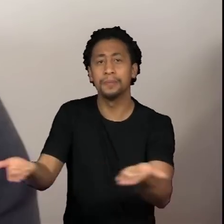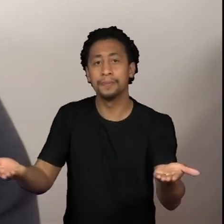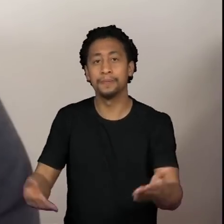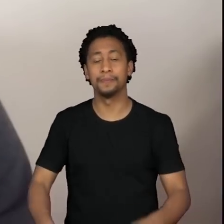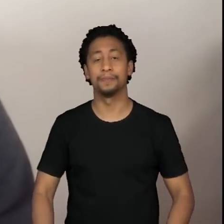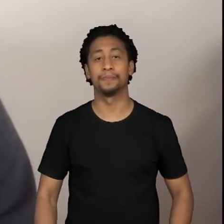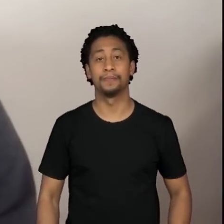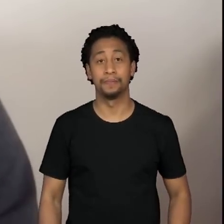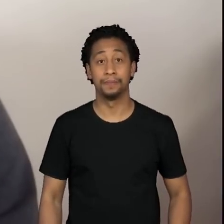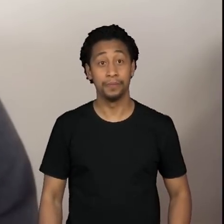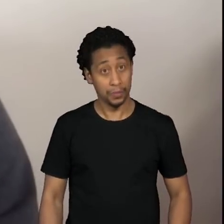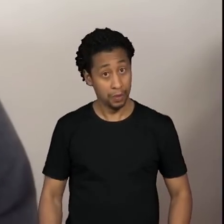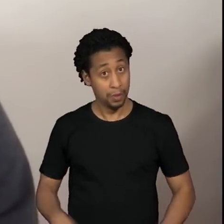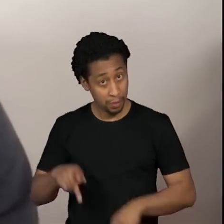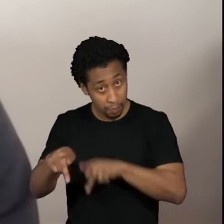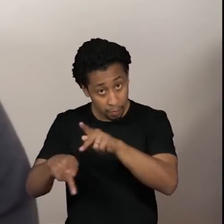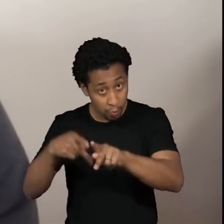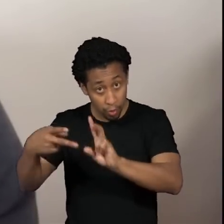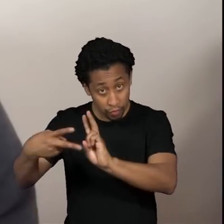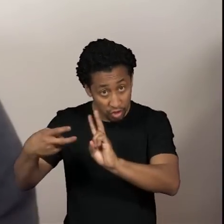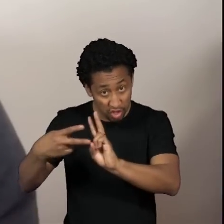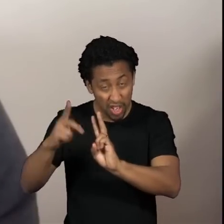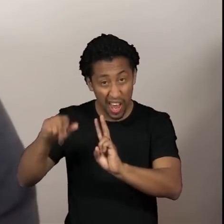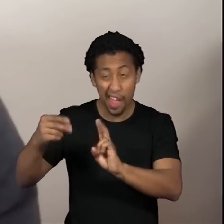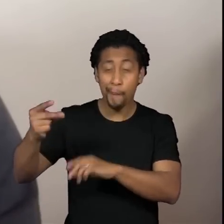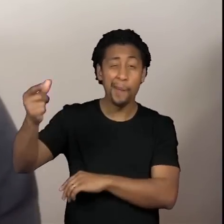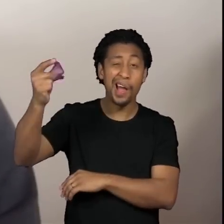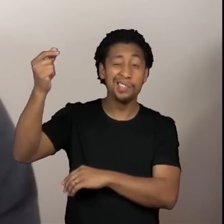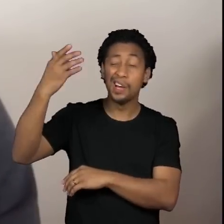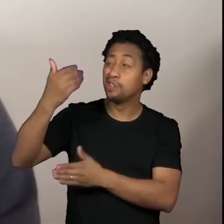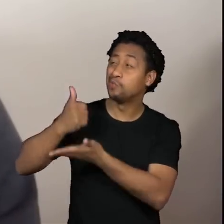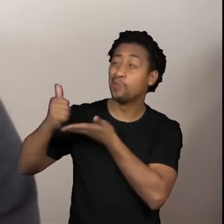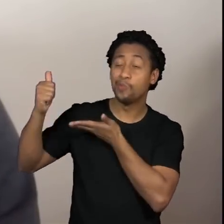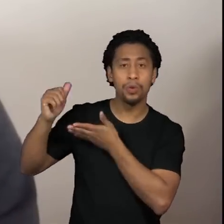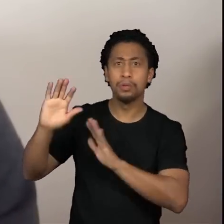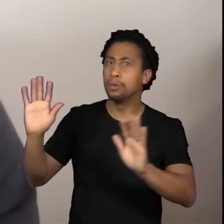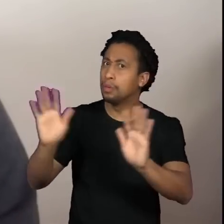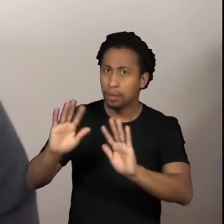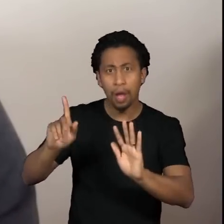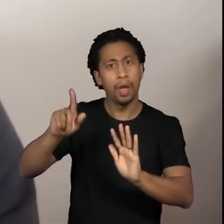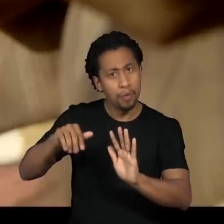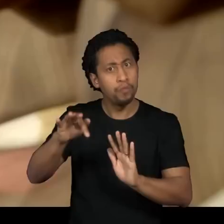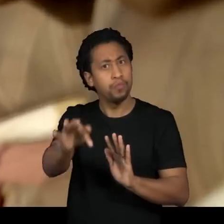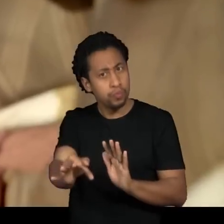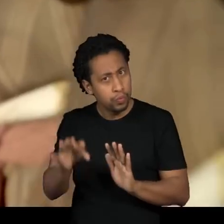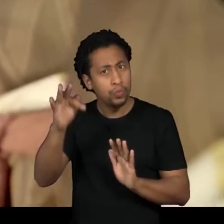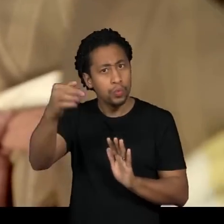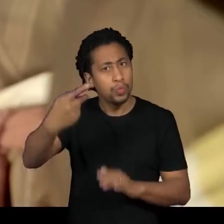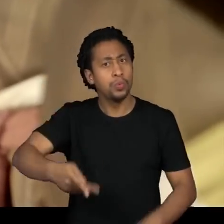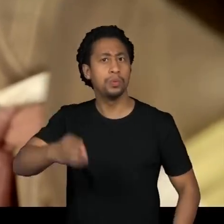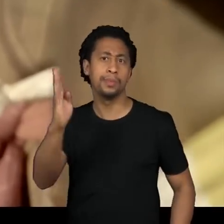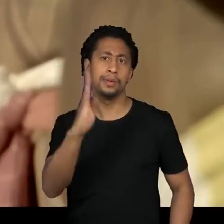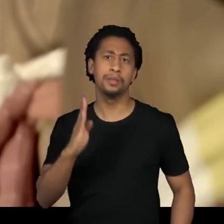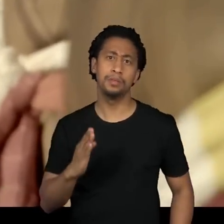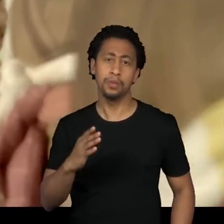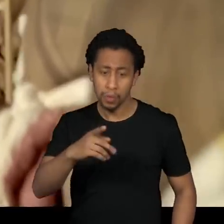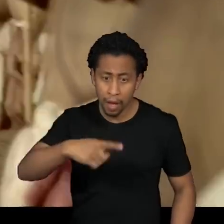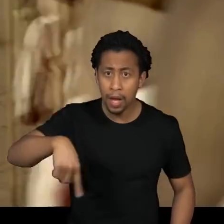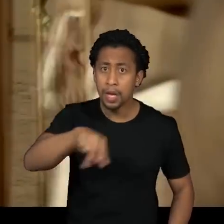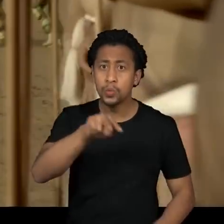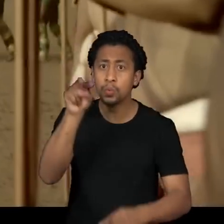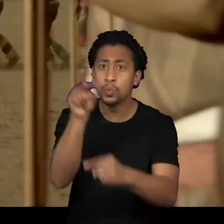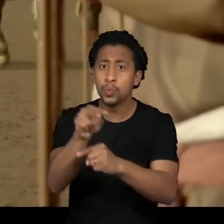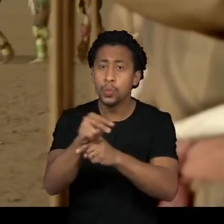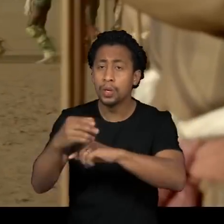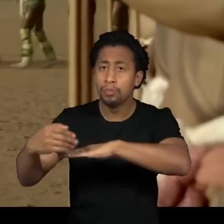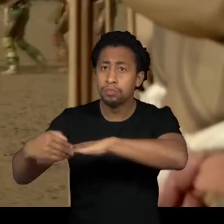são o passado do Brasil, eles são o futuro do Brasil, né? Porque eles são, de um lado, guardiões de uma grande parte da nossa